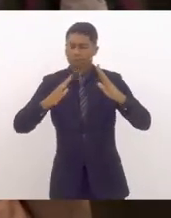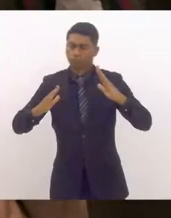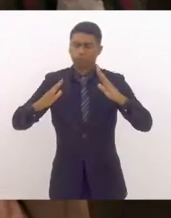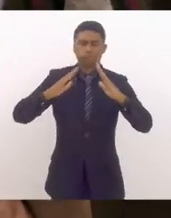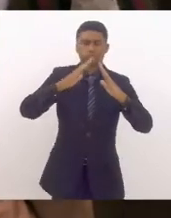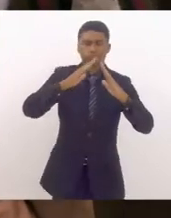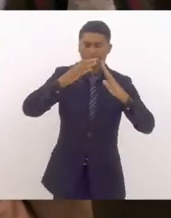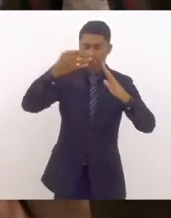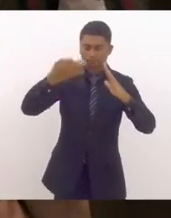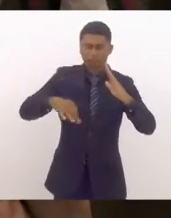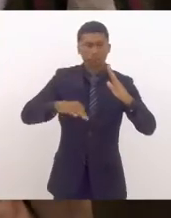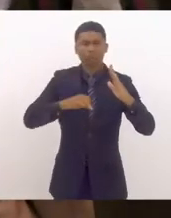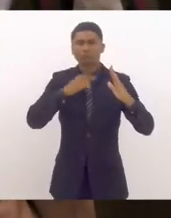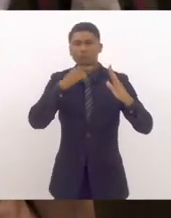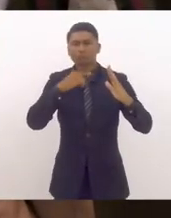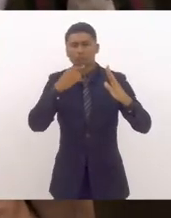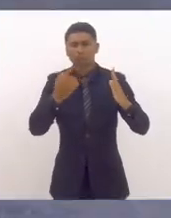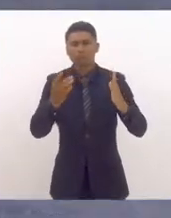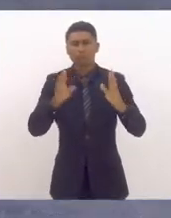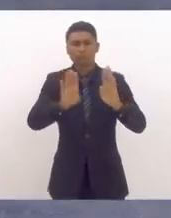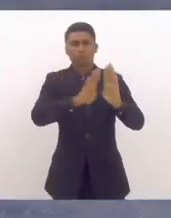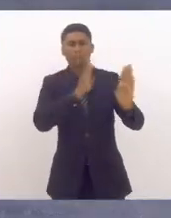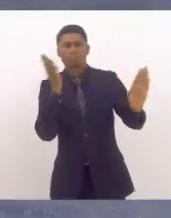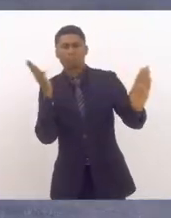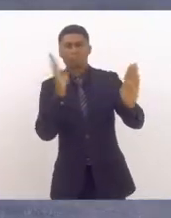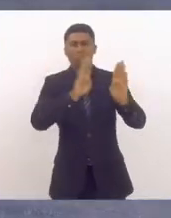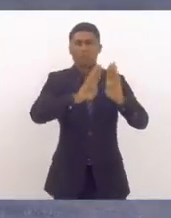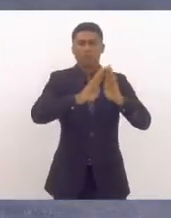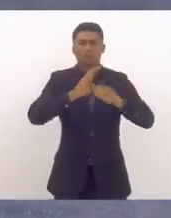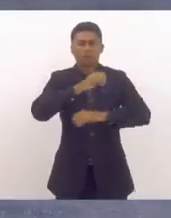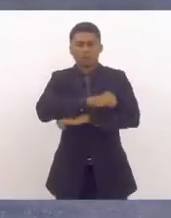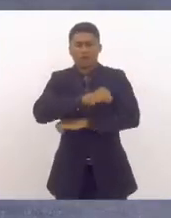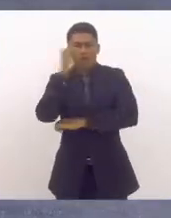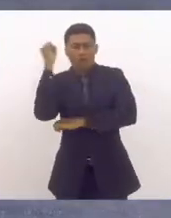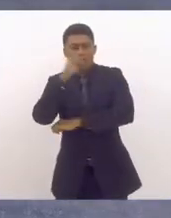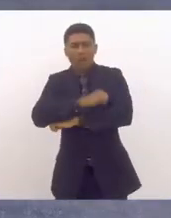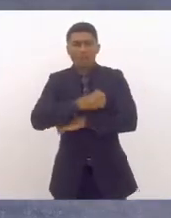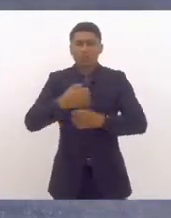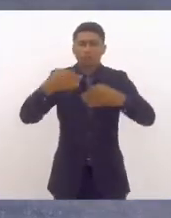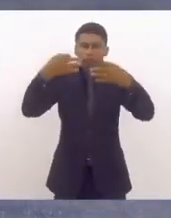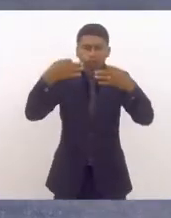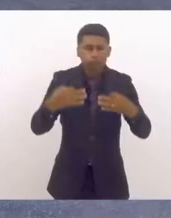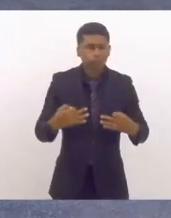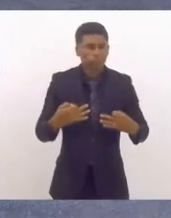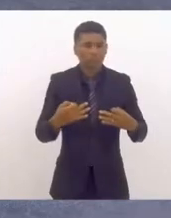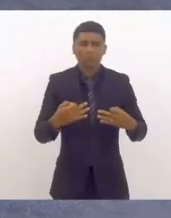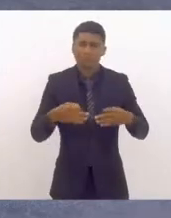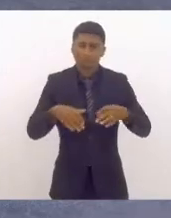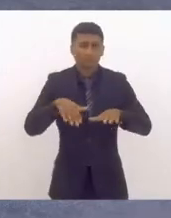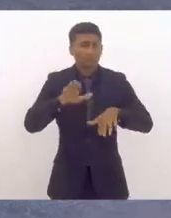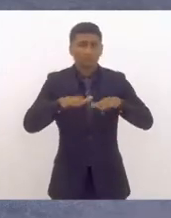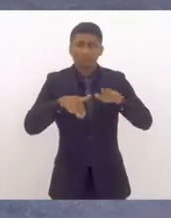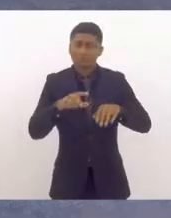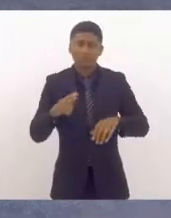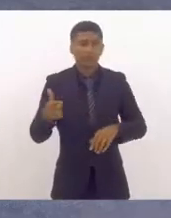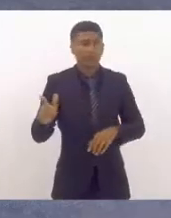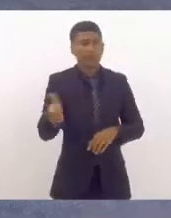segurança, janelas. E esse projeto visa começar ou